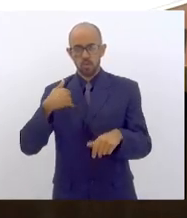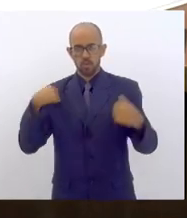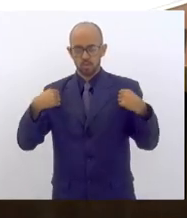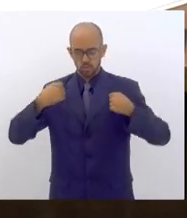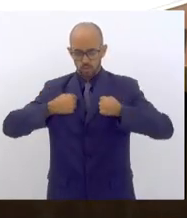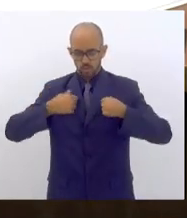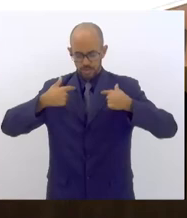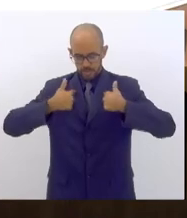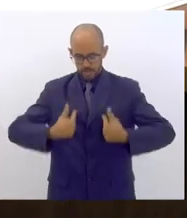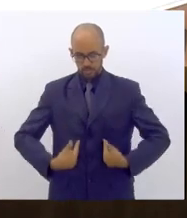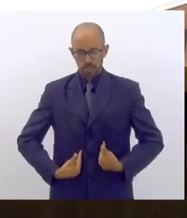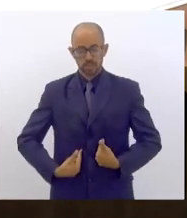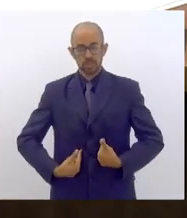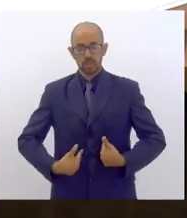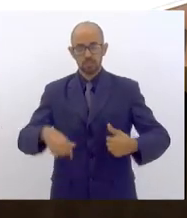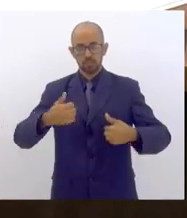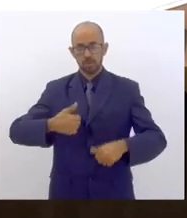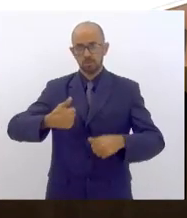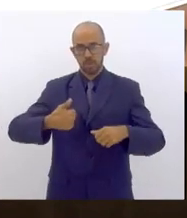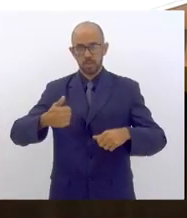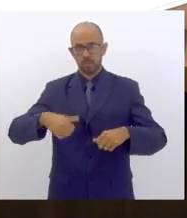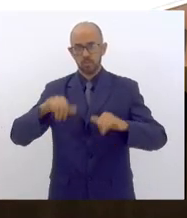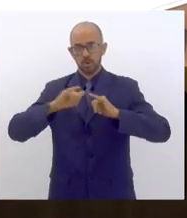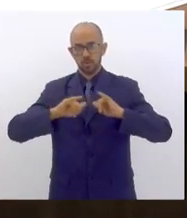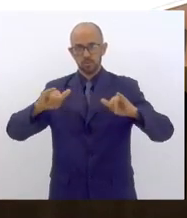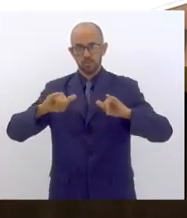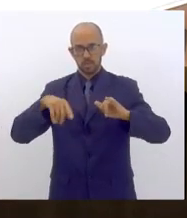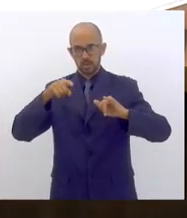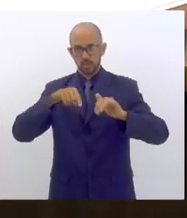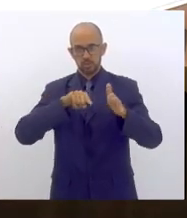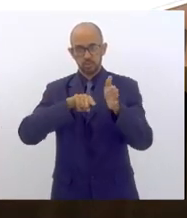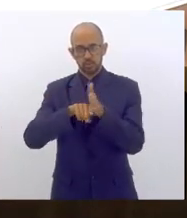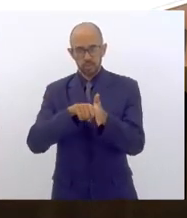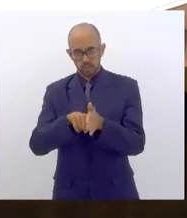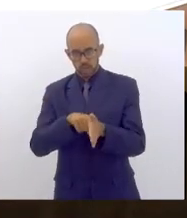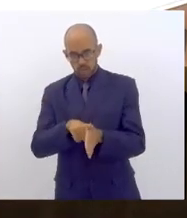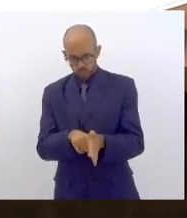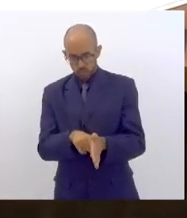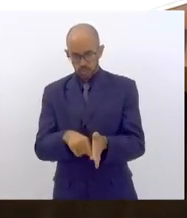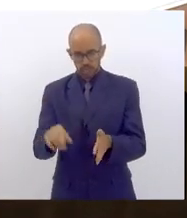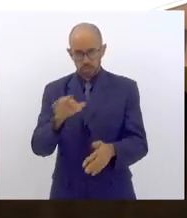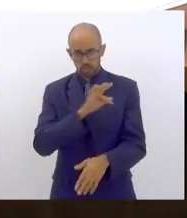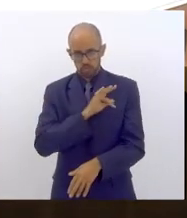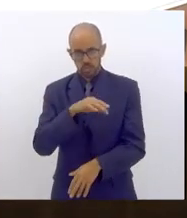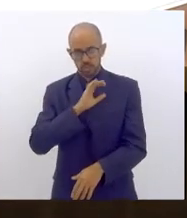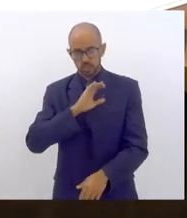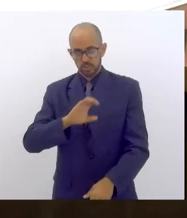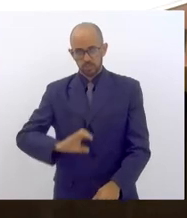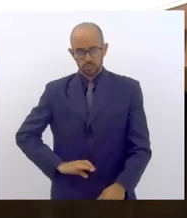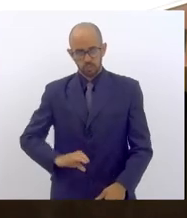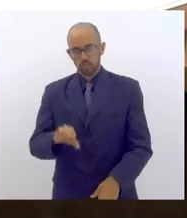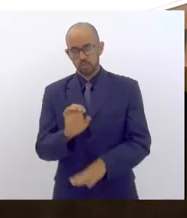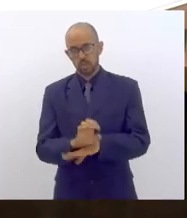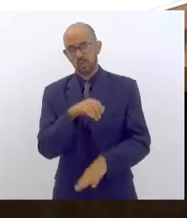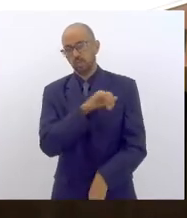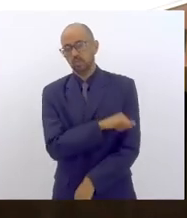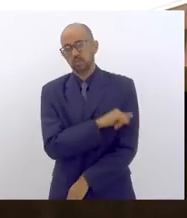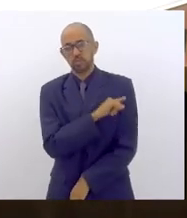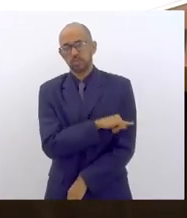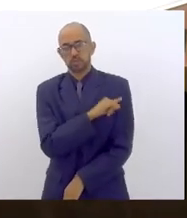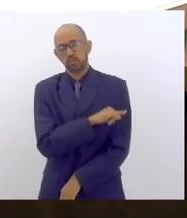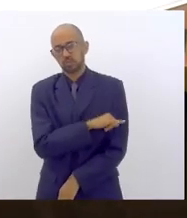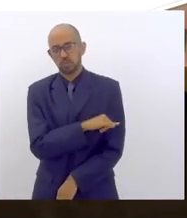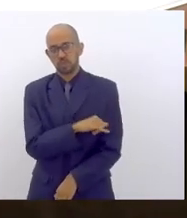camisa, em primeiro lugar, para me dirigir aos investigadores da Polícia Civil do Estado do Rio de Janeiro, agora em